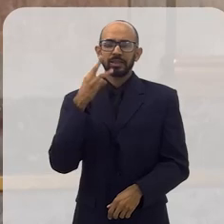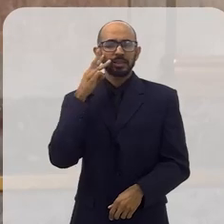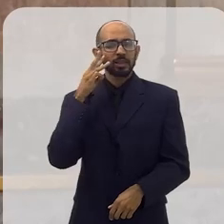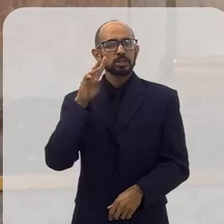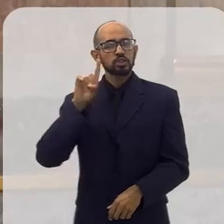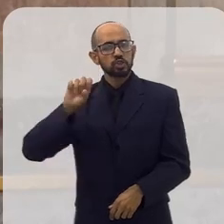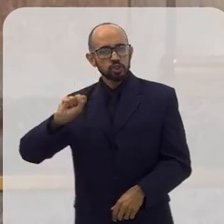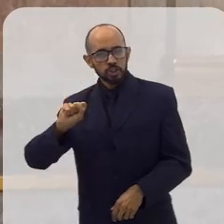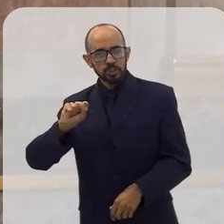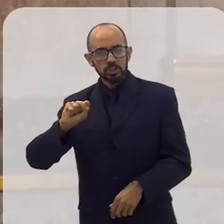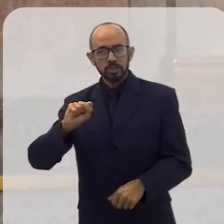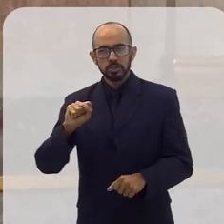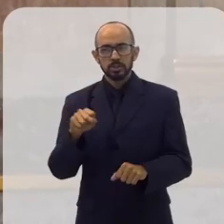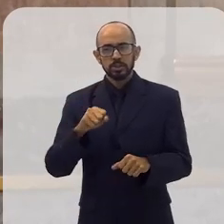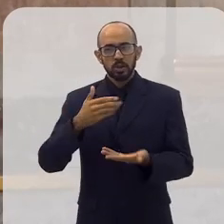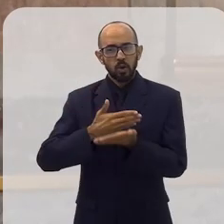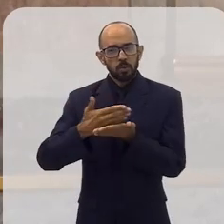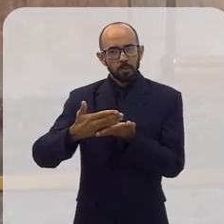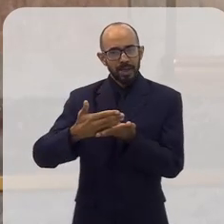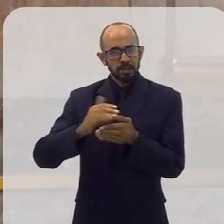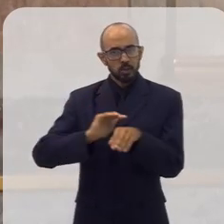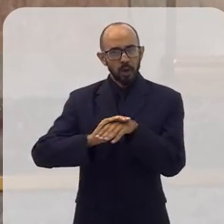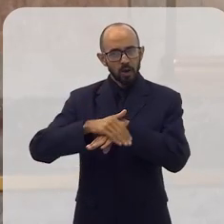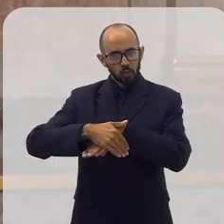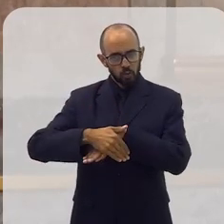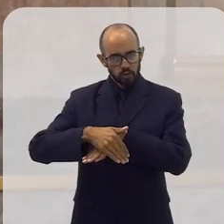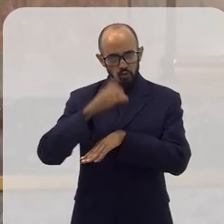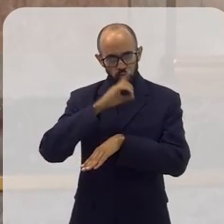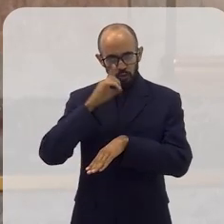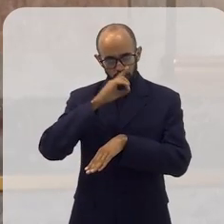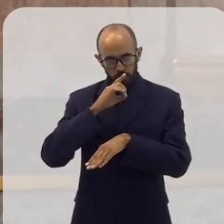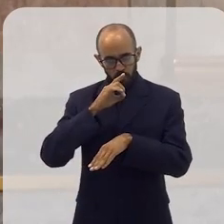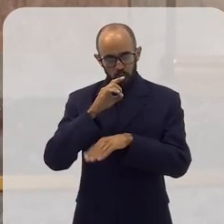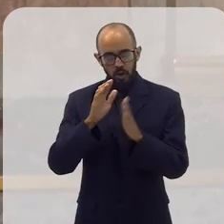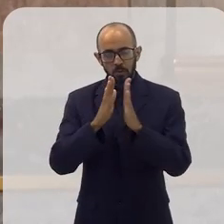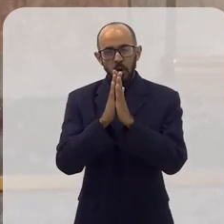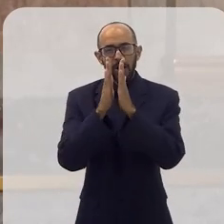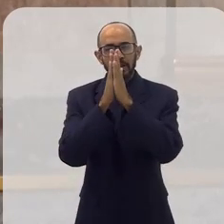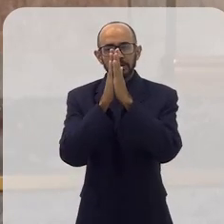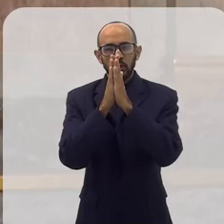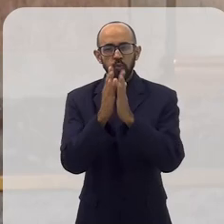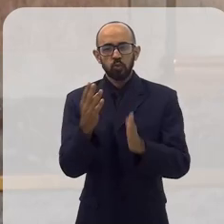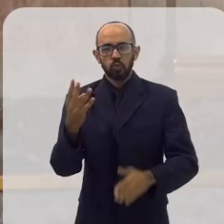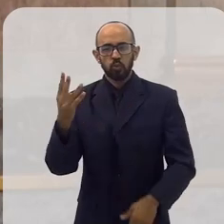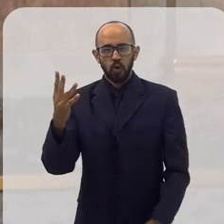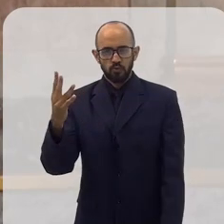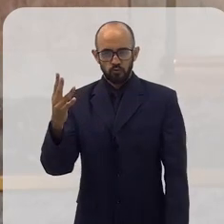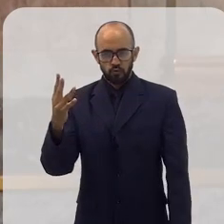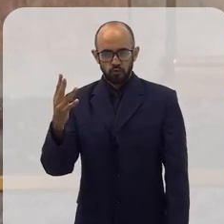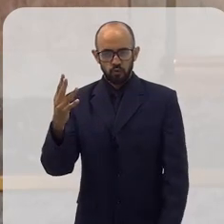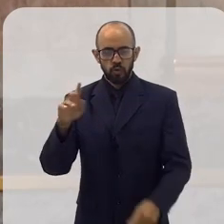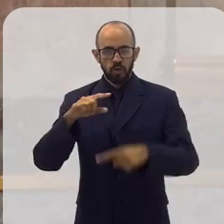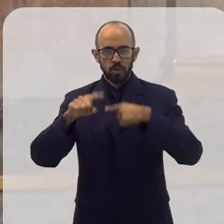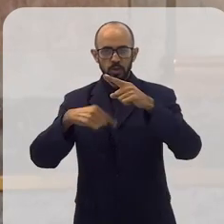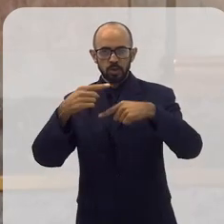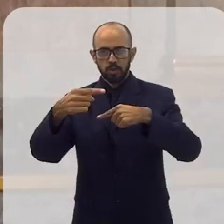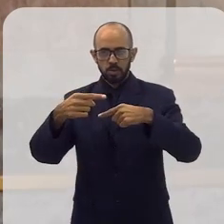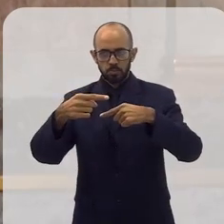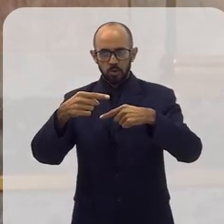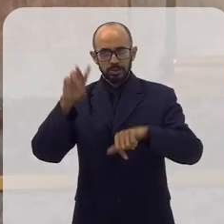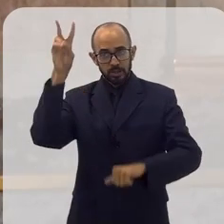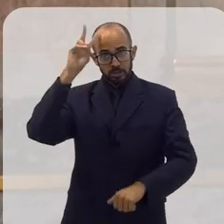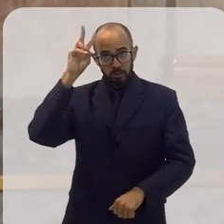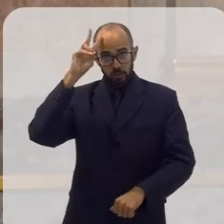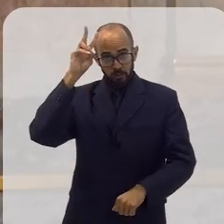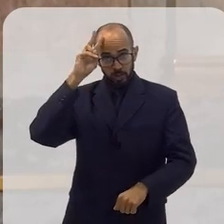2, 3 dias que começa de noite do Domingo de Ramos uma oração do noivo. Depois dessa